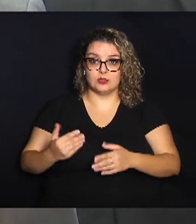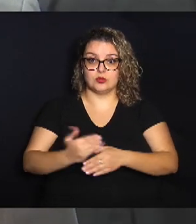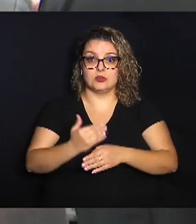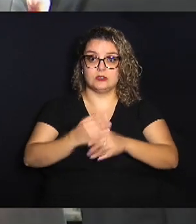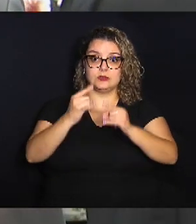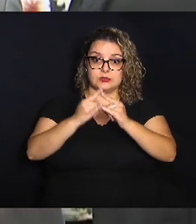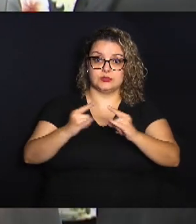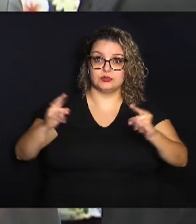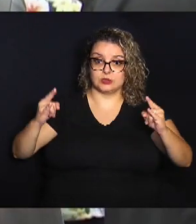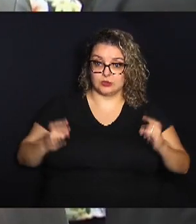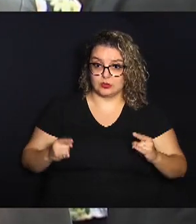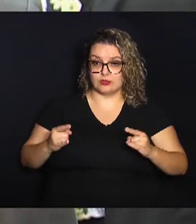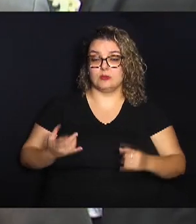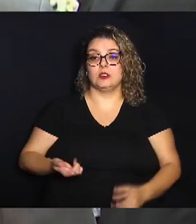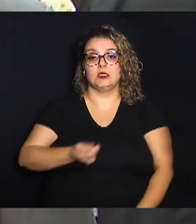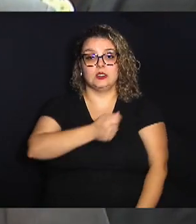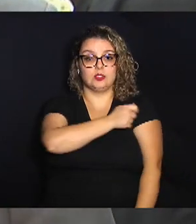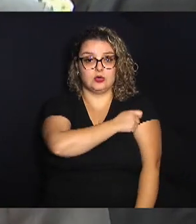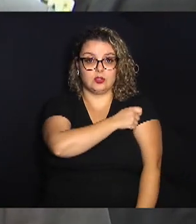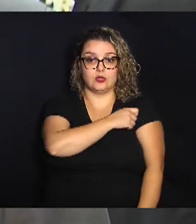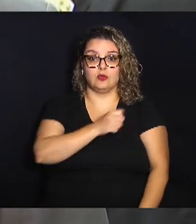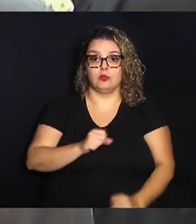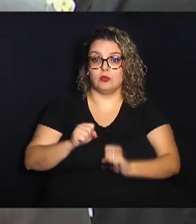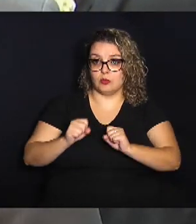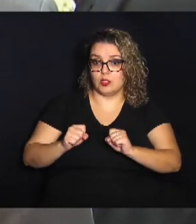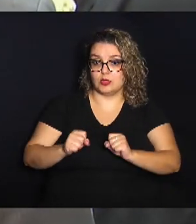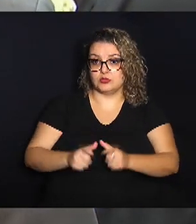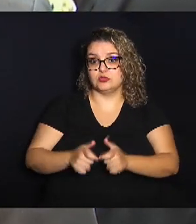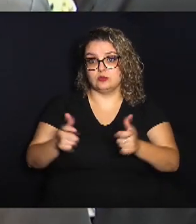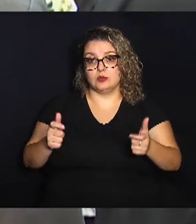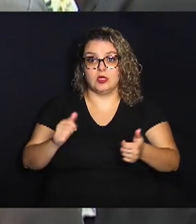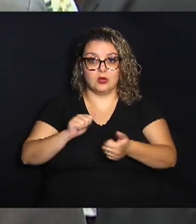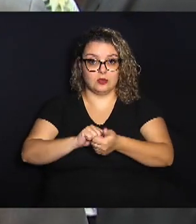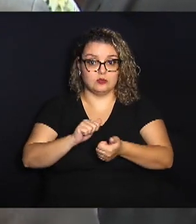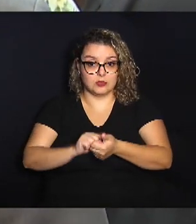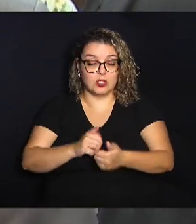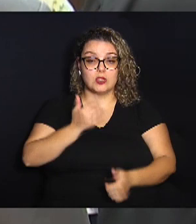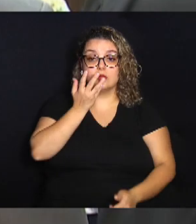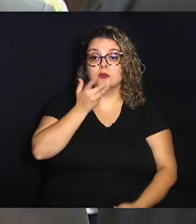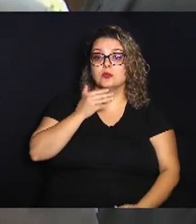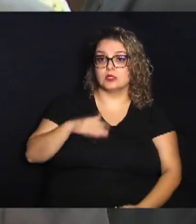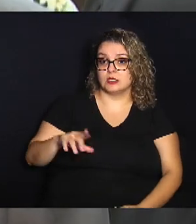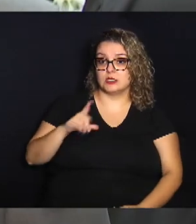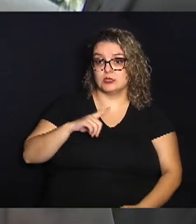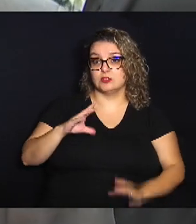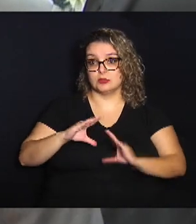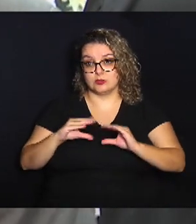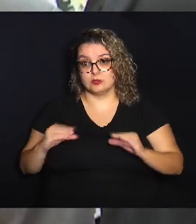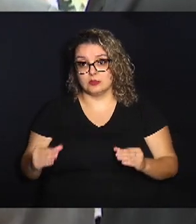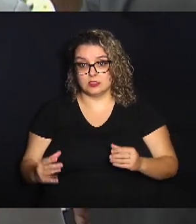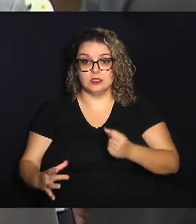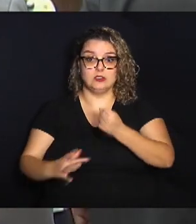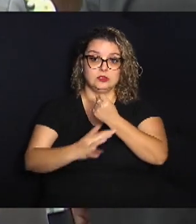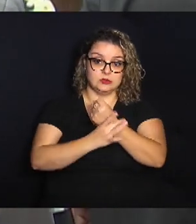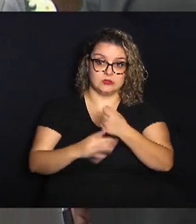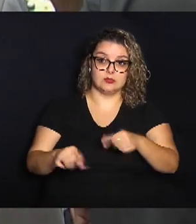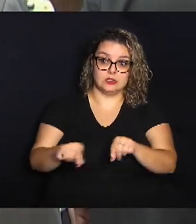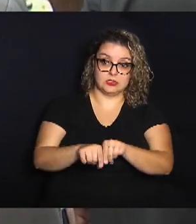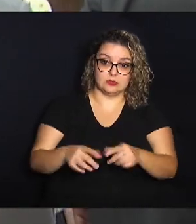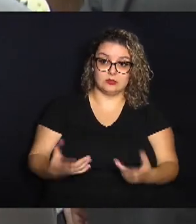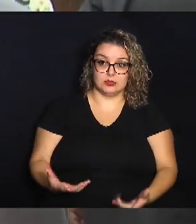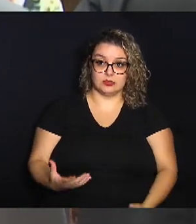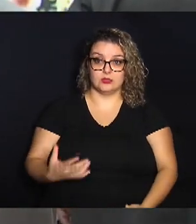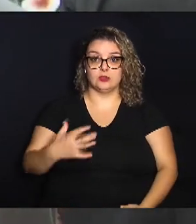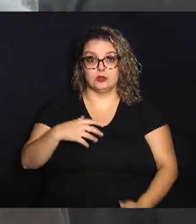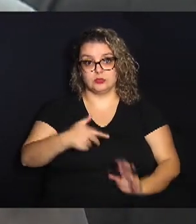barracão para que essas aulas possam ser de maiores qualidades e que as crianças tenham mais conforto e segurança também. O sentido é